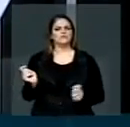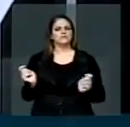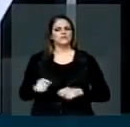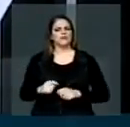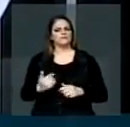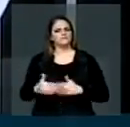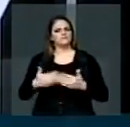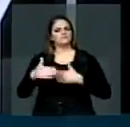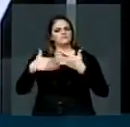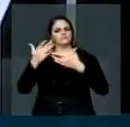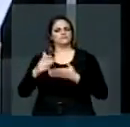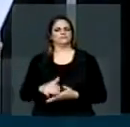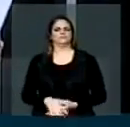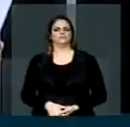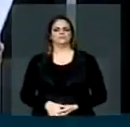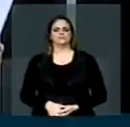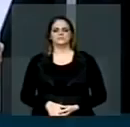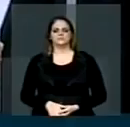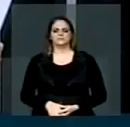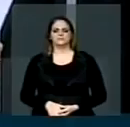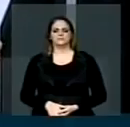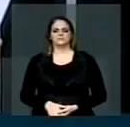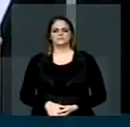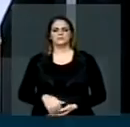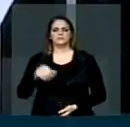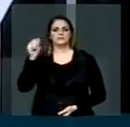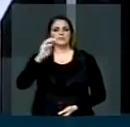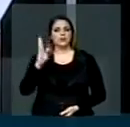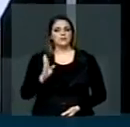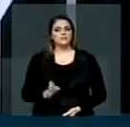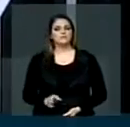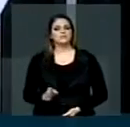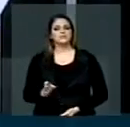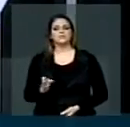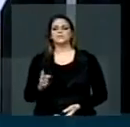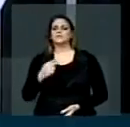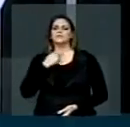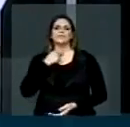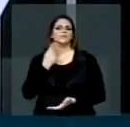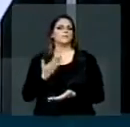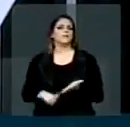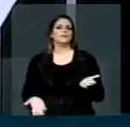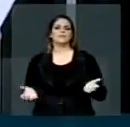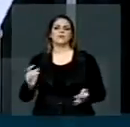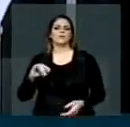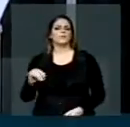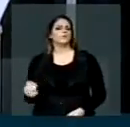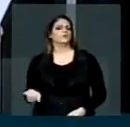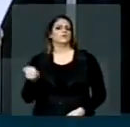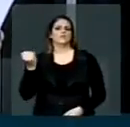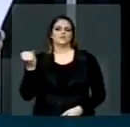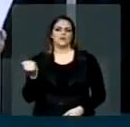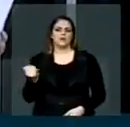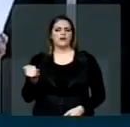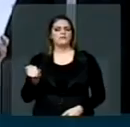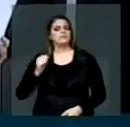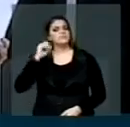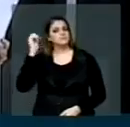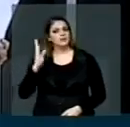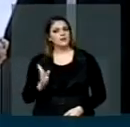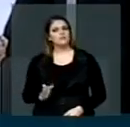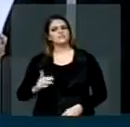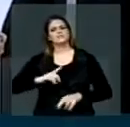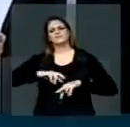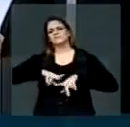e estabilidade. As vantagens competitivas do país não devem ser desperdiçadas. O Brasil tem vastos